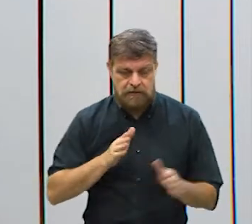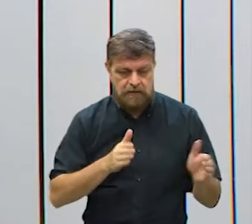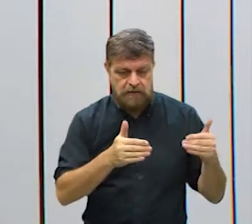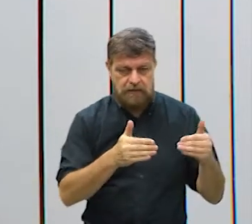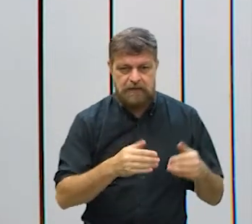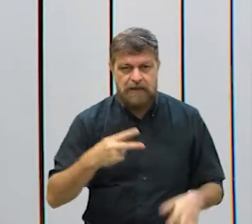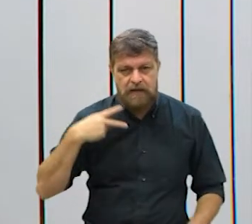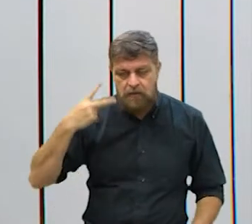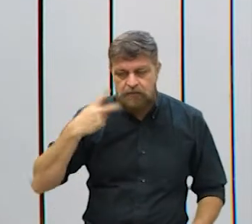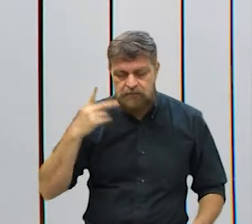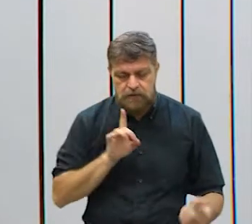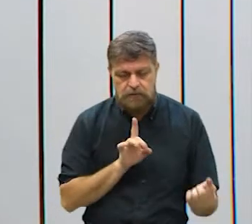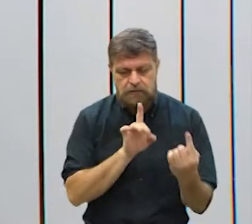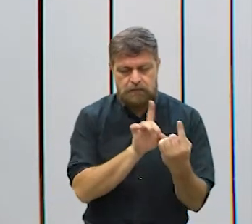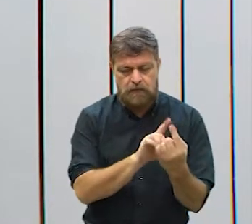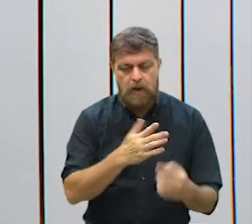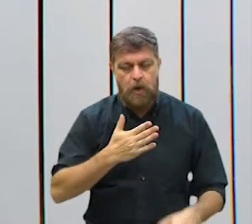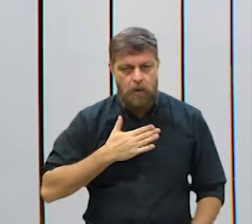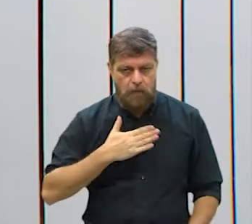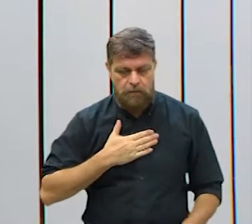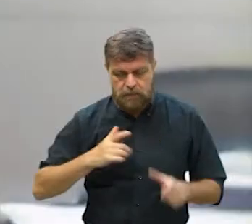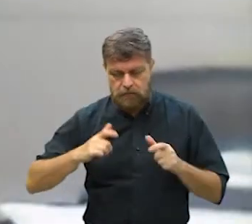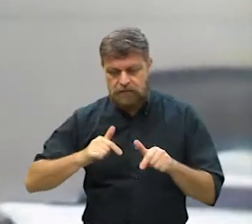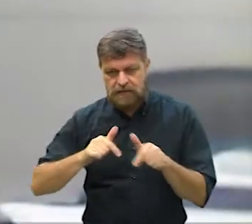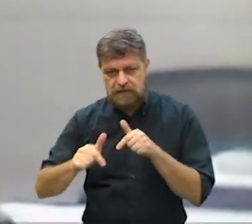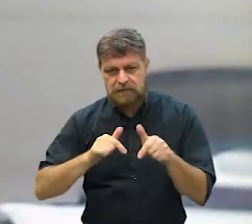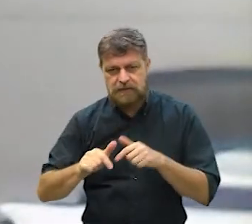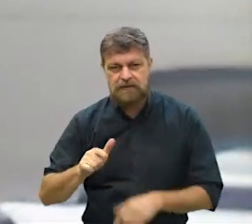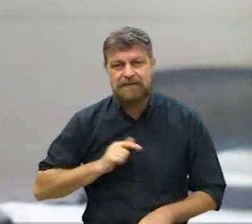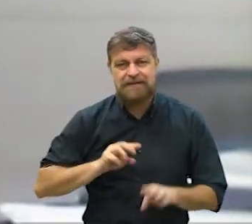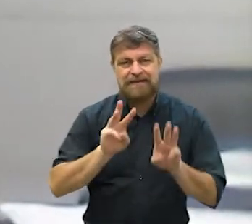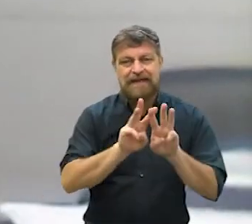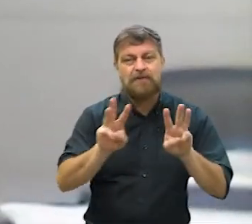vereador, atende toda a população, o meu gabinete. Tem um